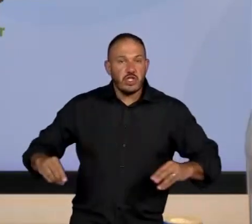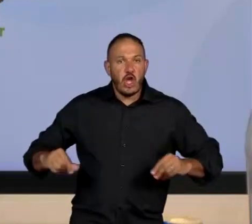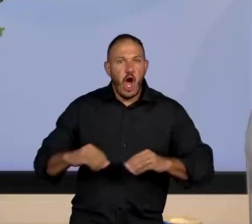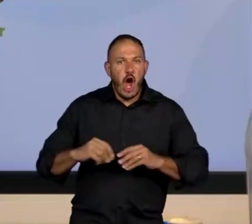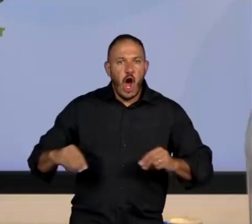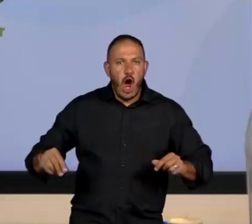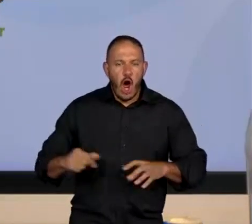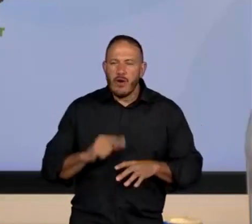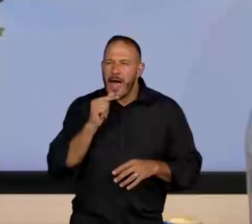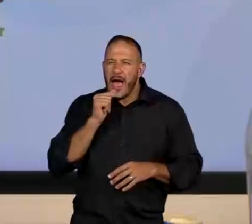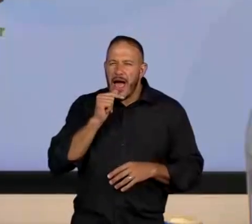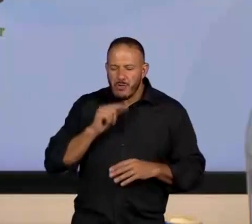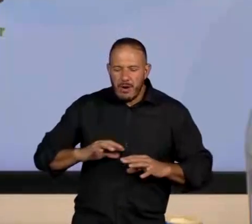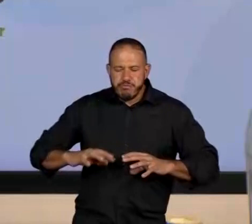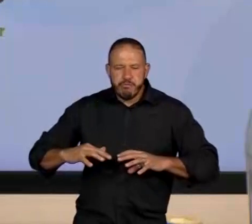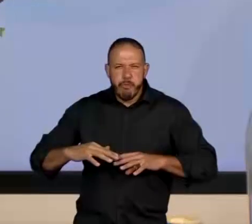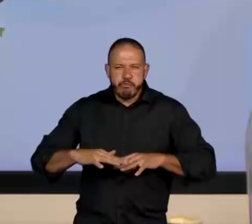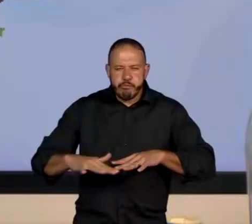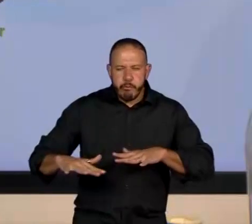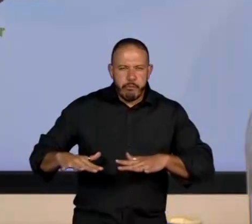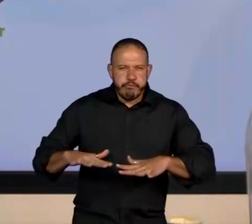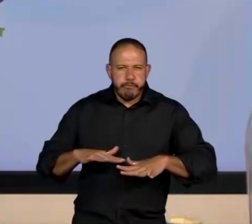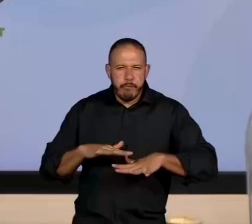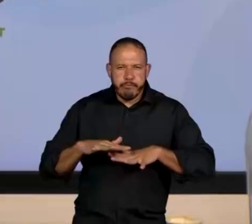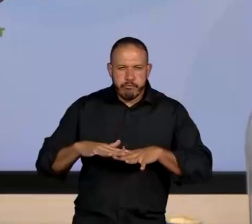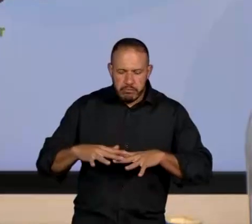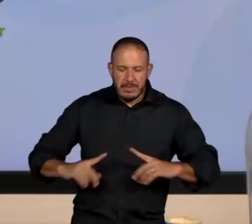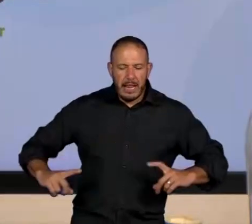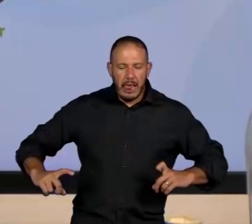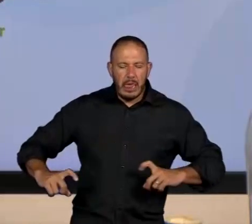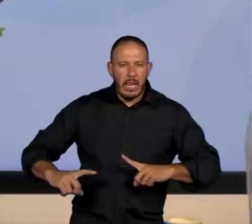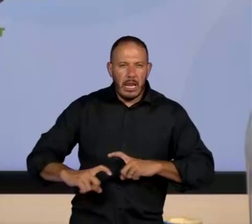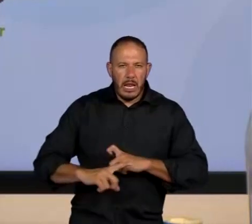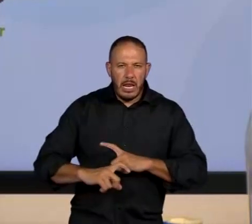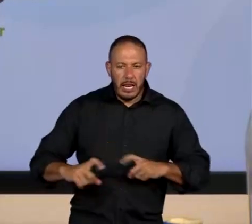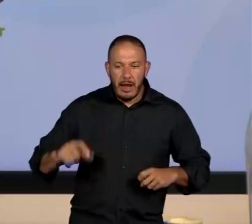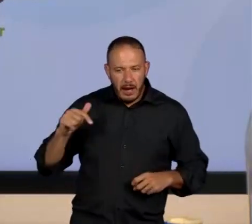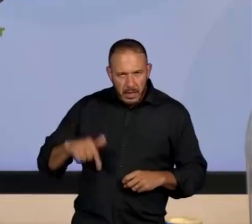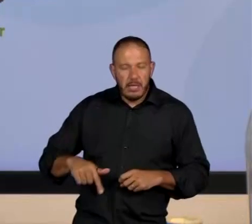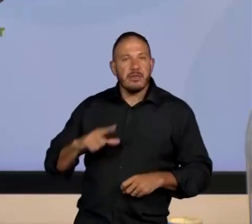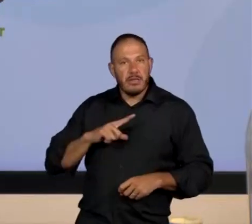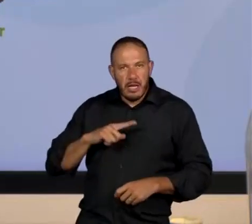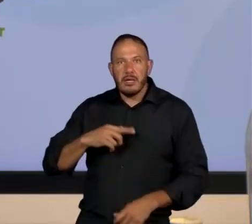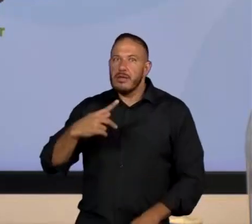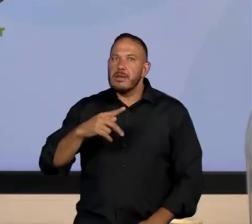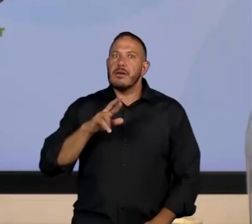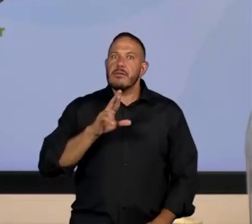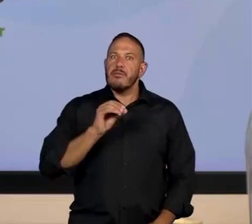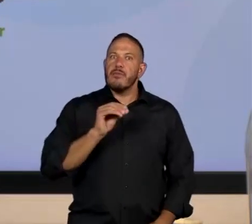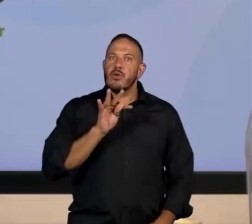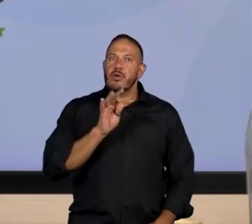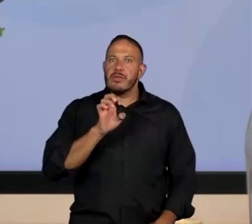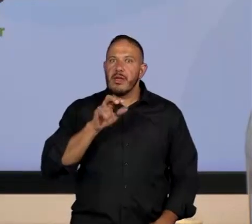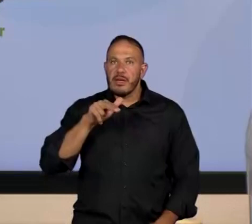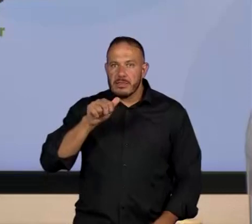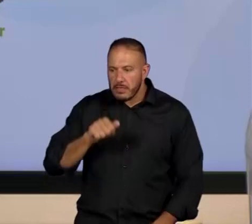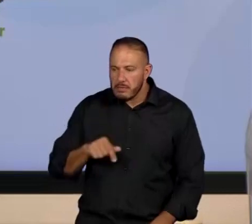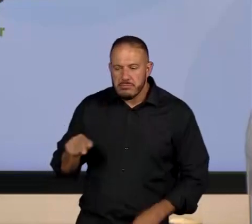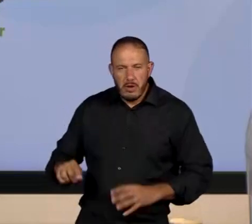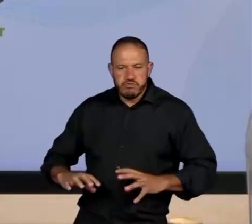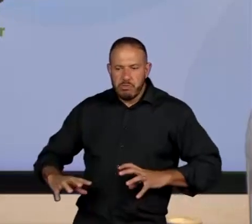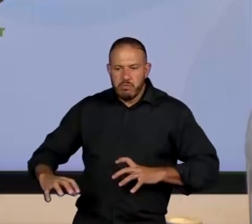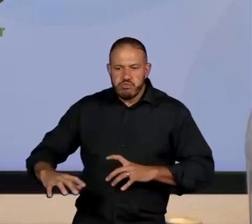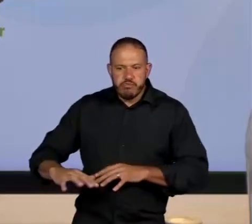fala em substâncias úmicas, nós temos exatamente proteína suficiente para que esse solo seja